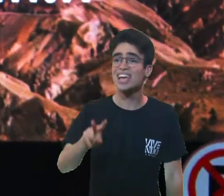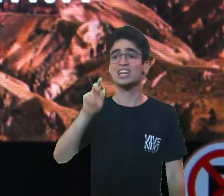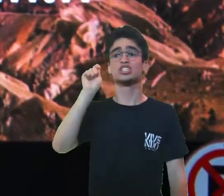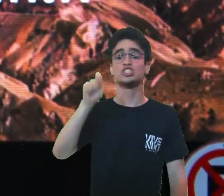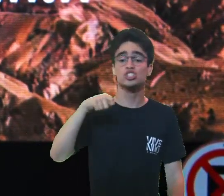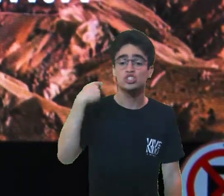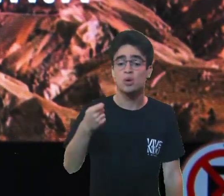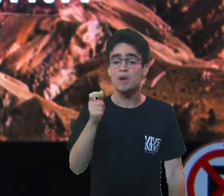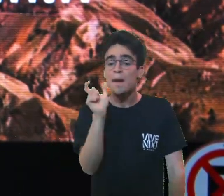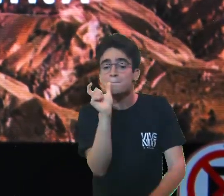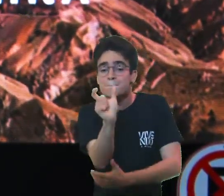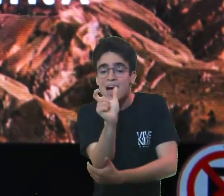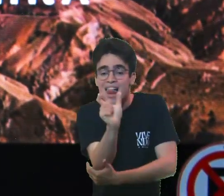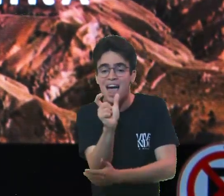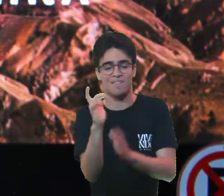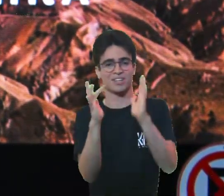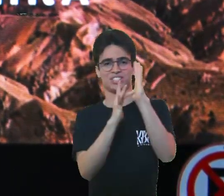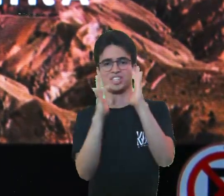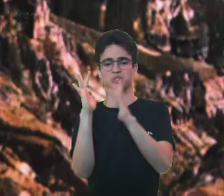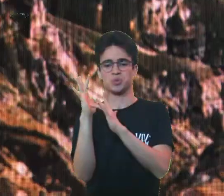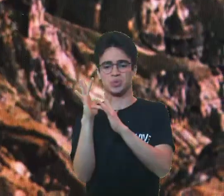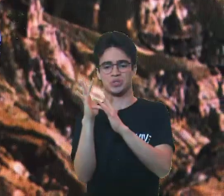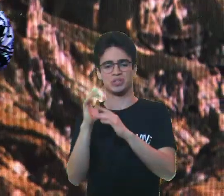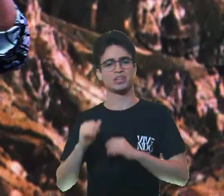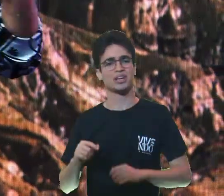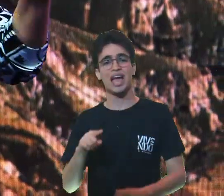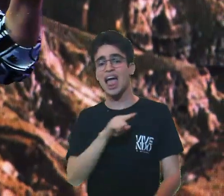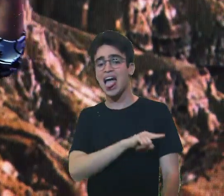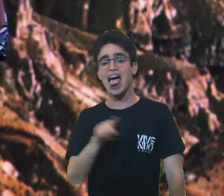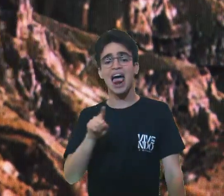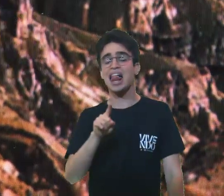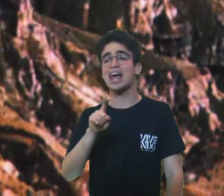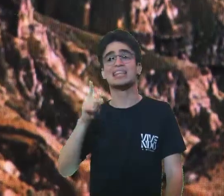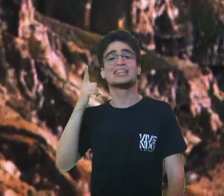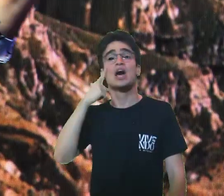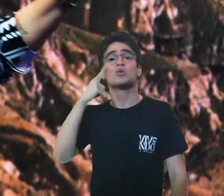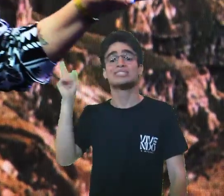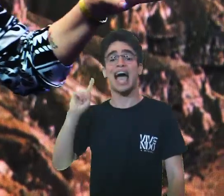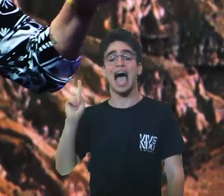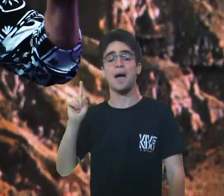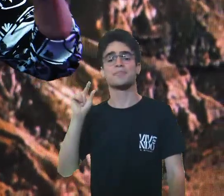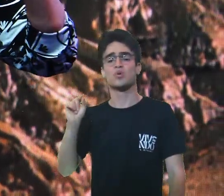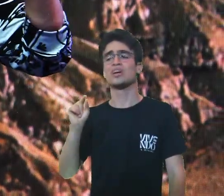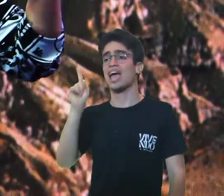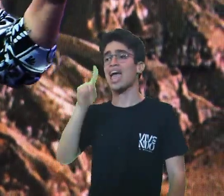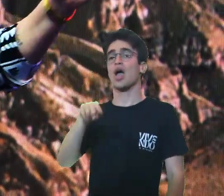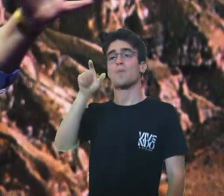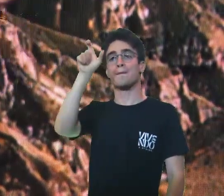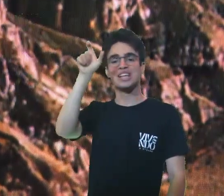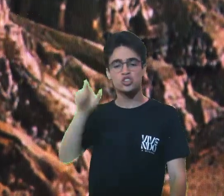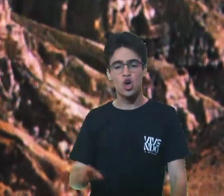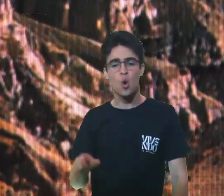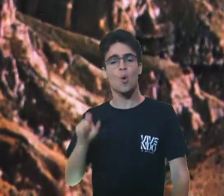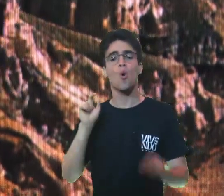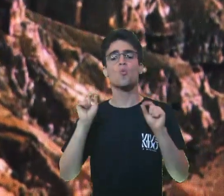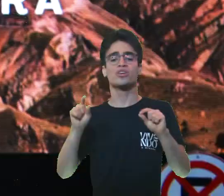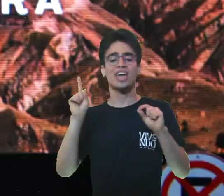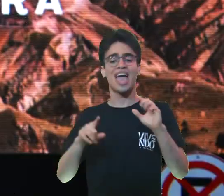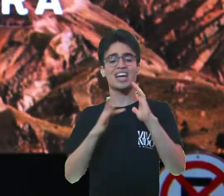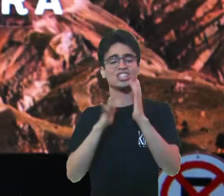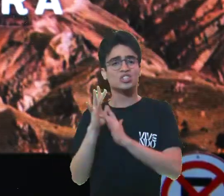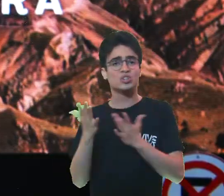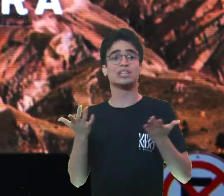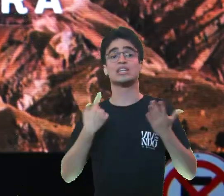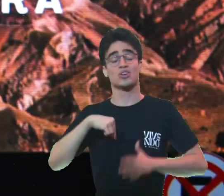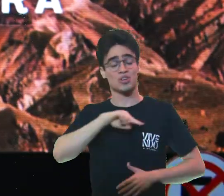a palavra Jesus. Elas não tinham ideia que se tratava de uma pessoa, o que era, e nós tivemos